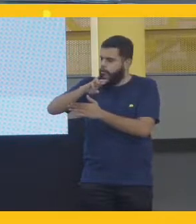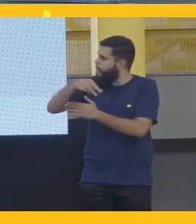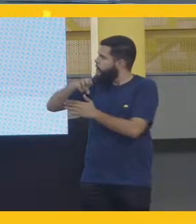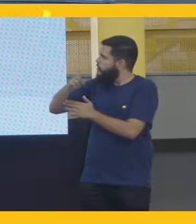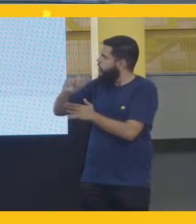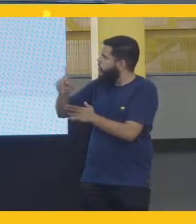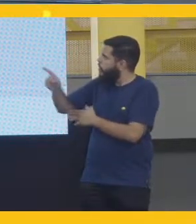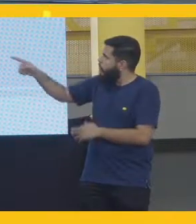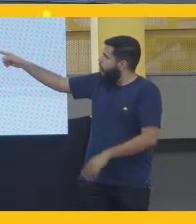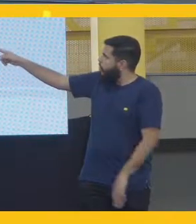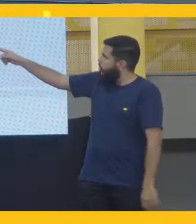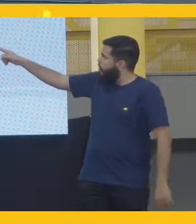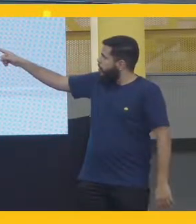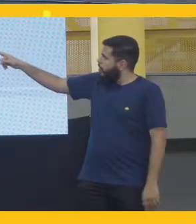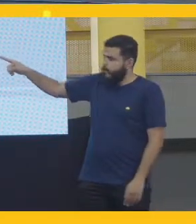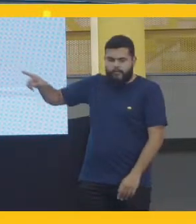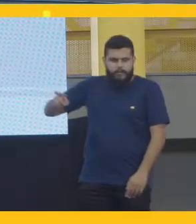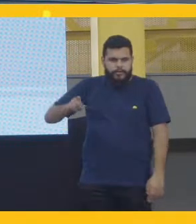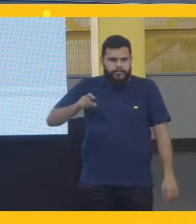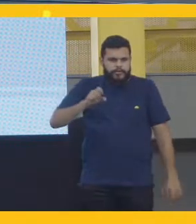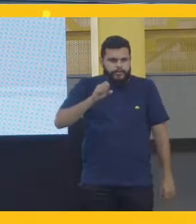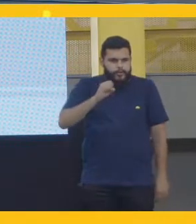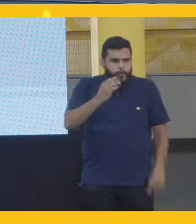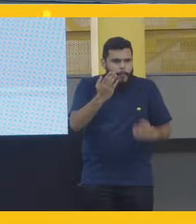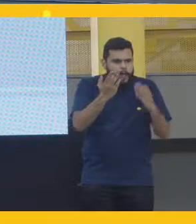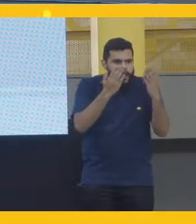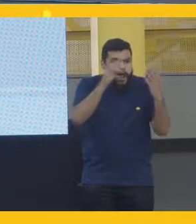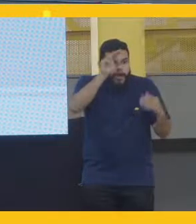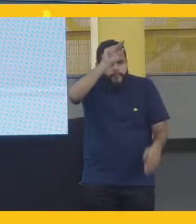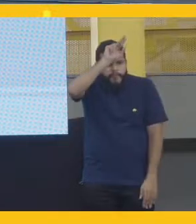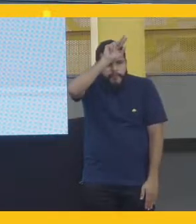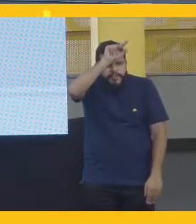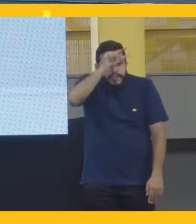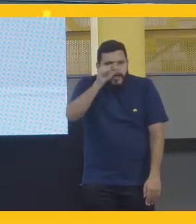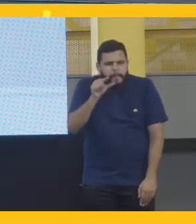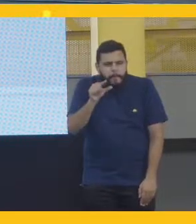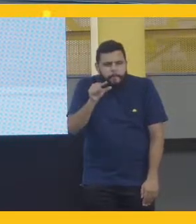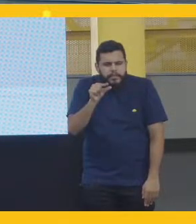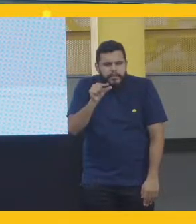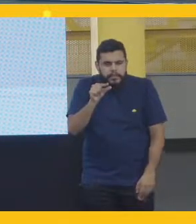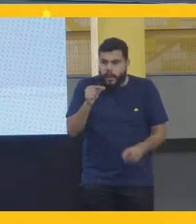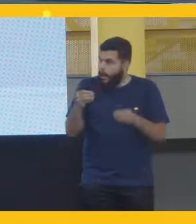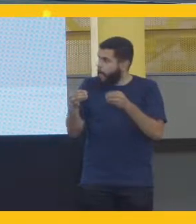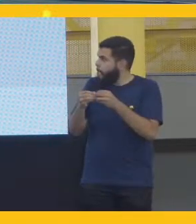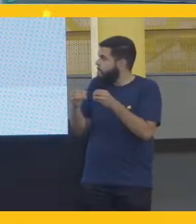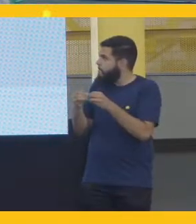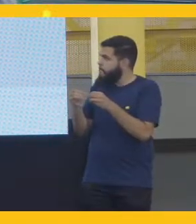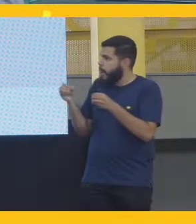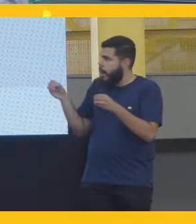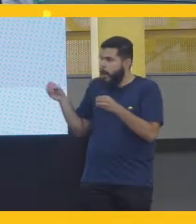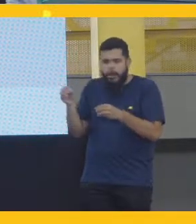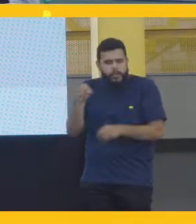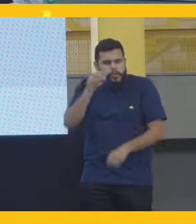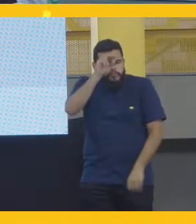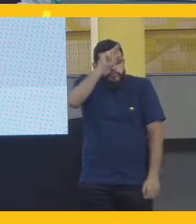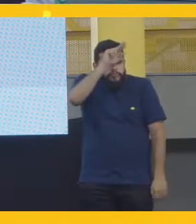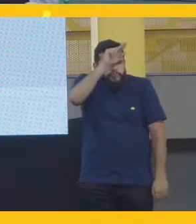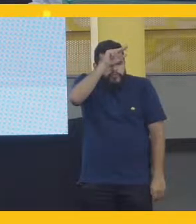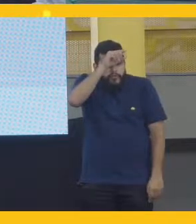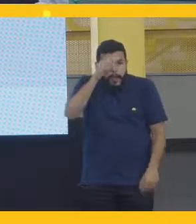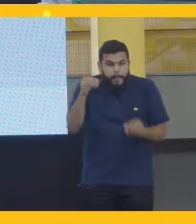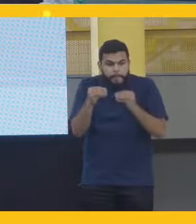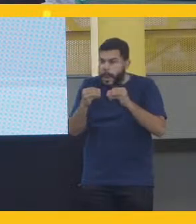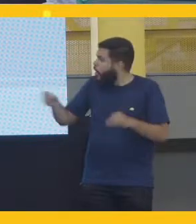Pergunta para a formiga que está passando por perto dessa lâmpada. Será que a formiga que tiver, o besouro que estiver passando perto